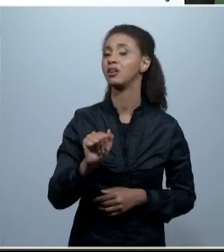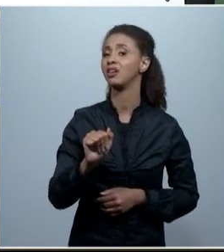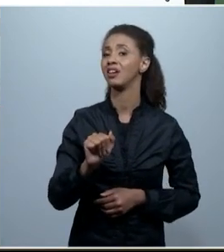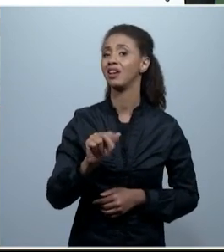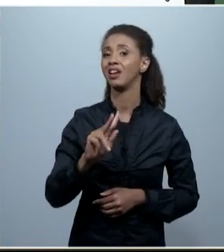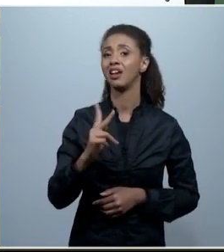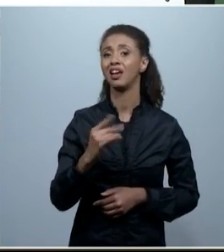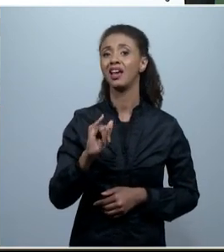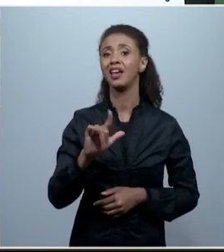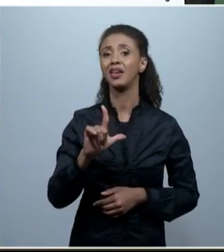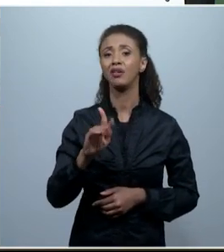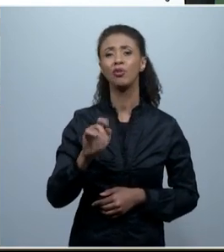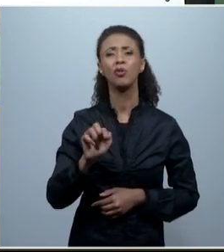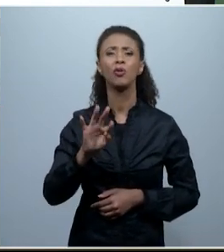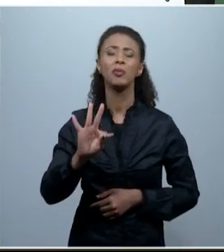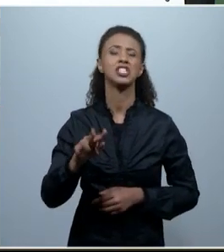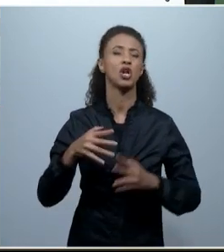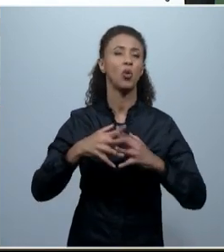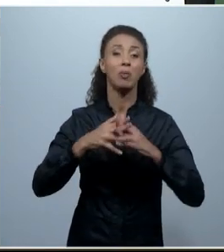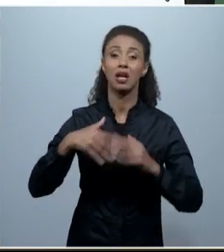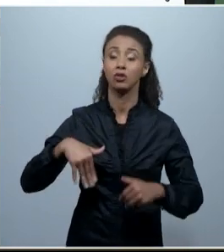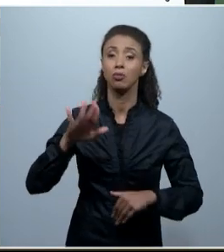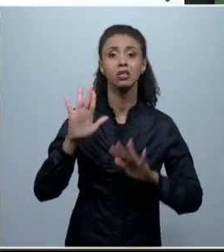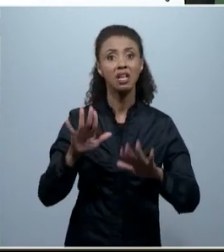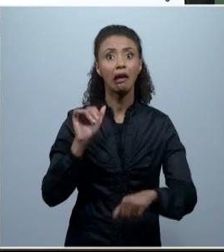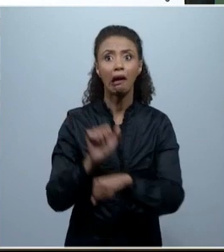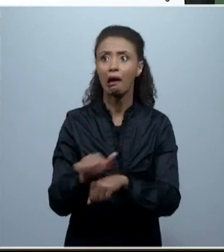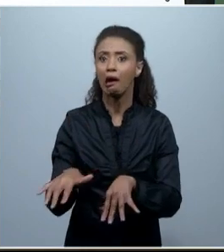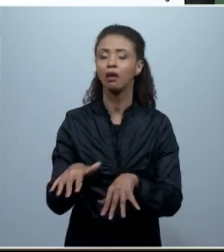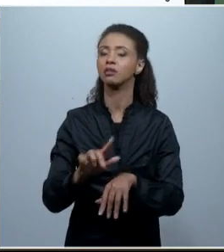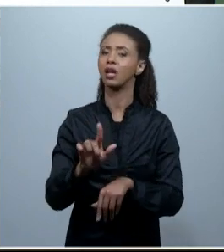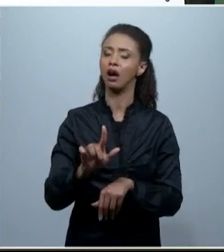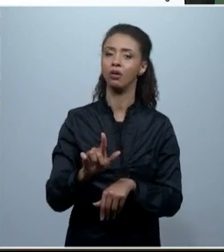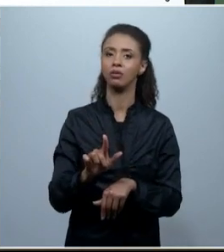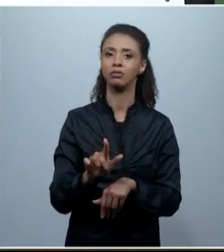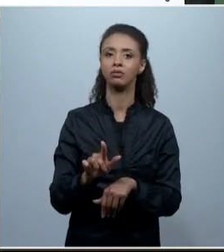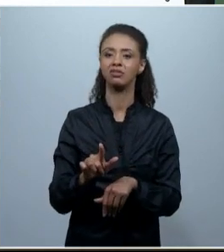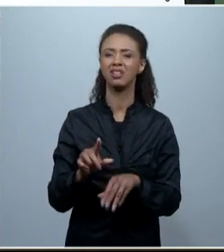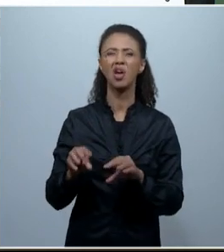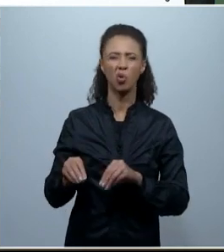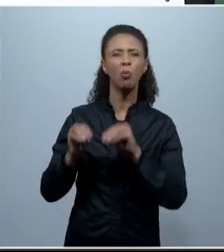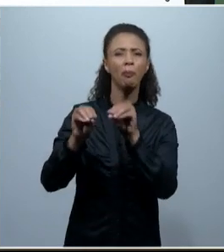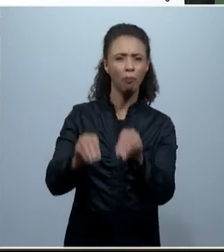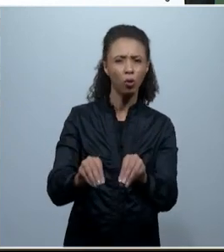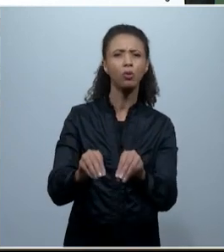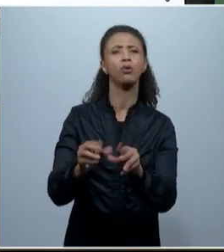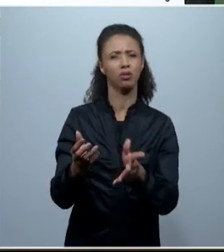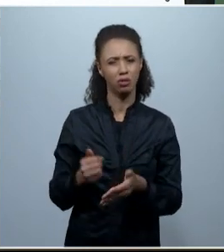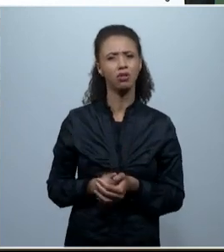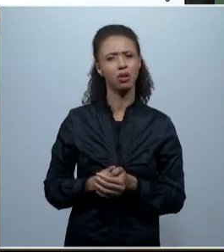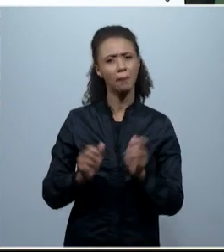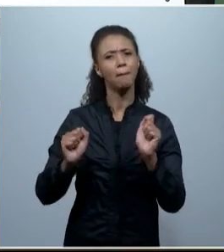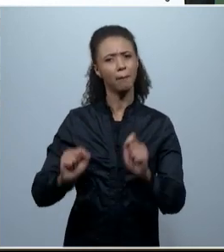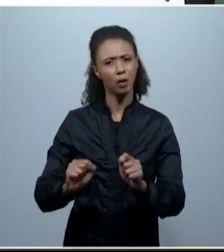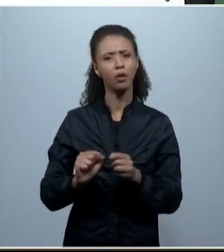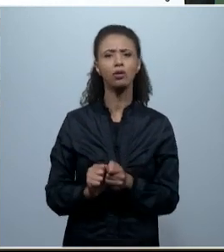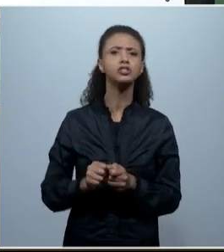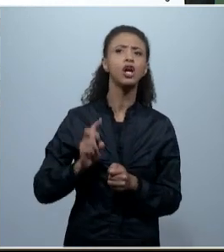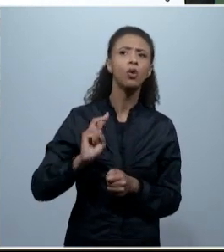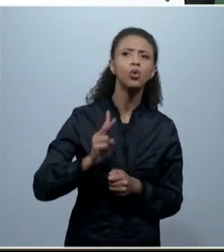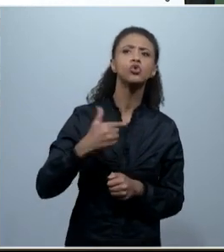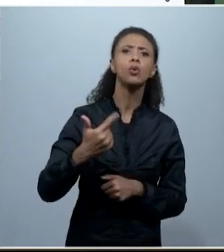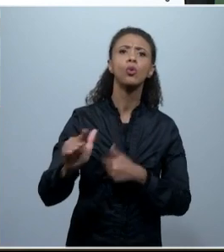fica parada neste lugar tá bom vamos pra frente solta né falta essa parte passa para os módulos para frente